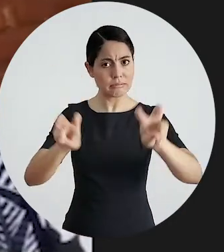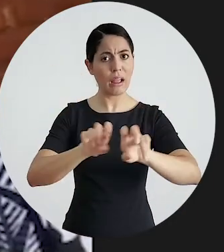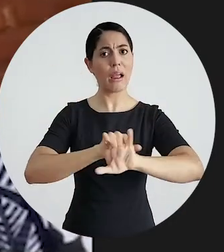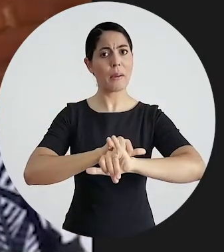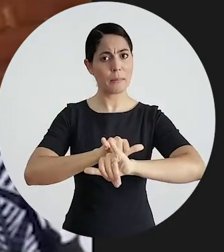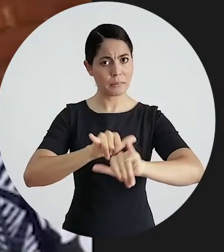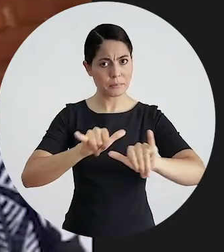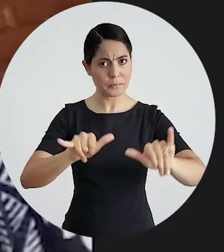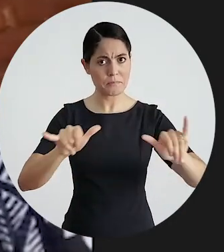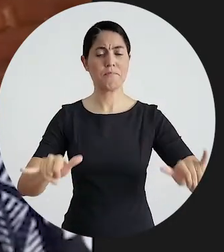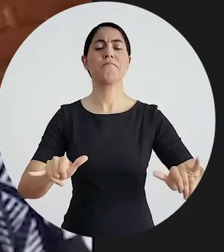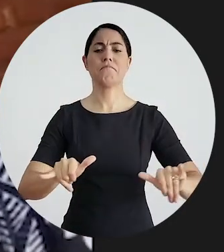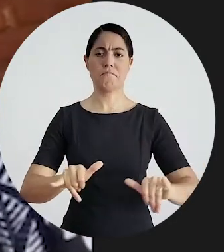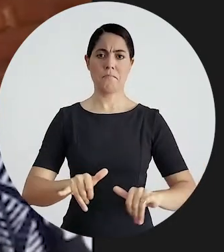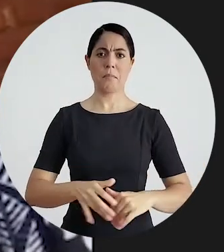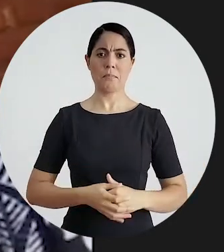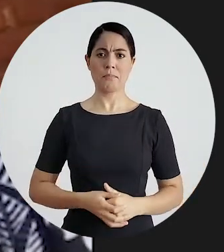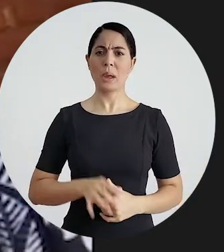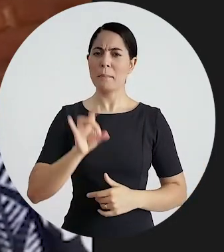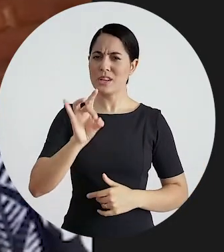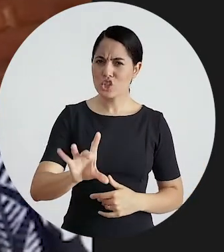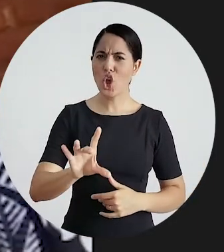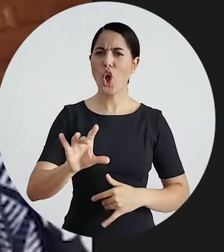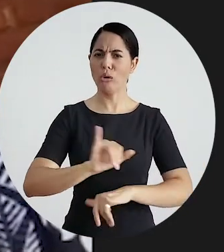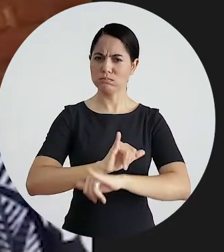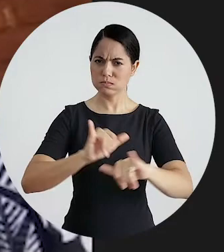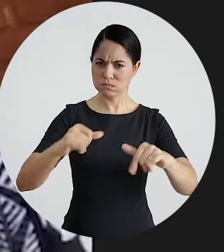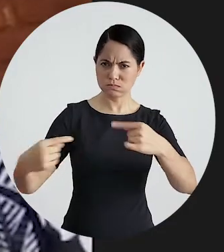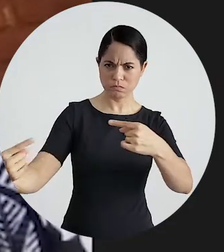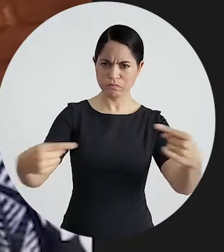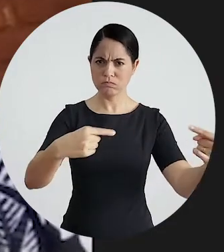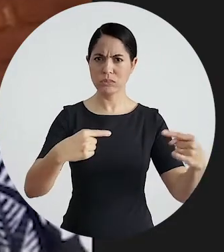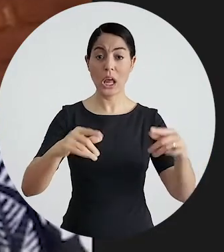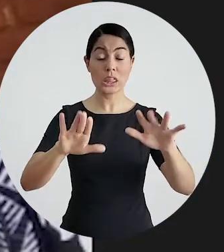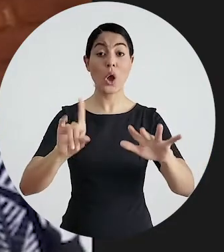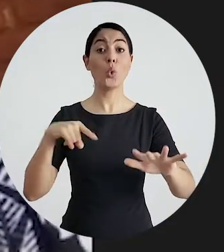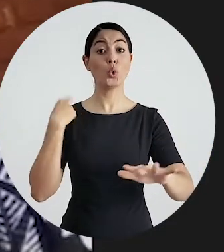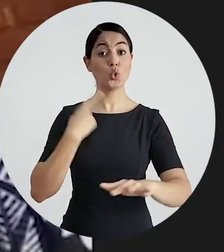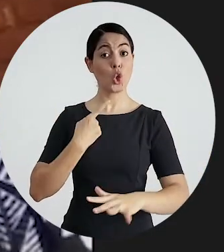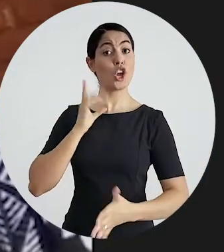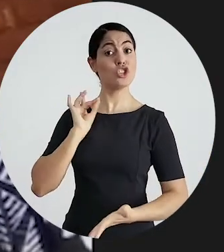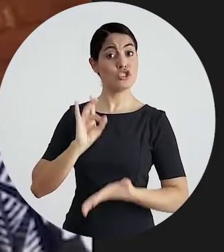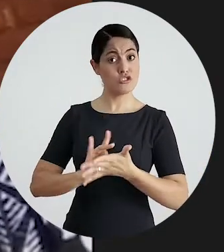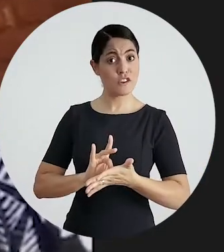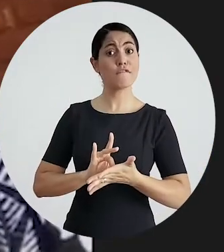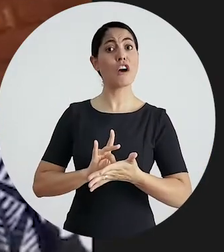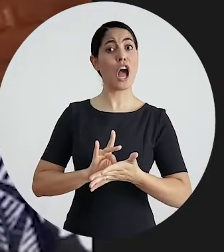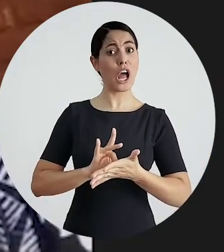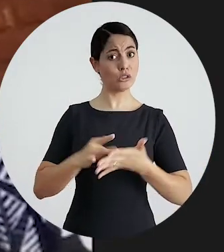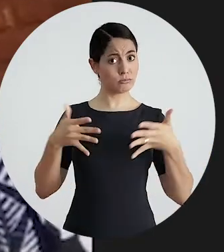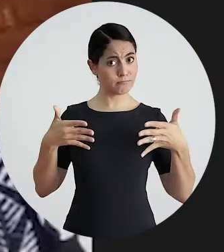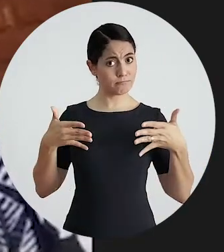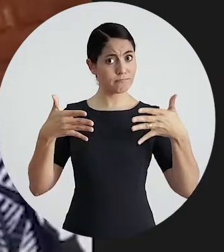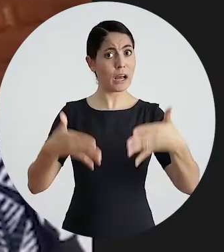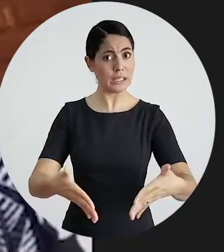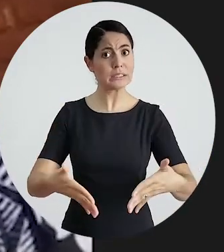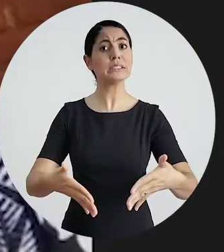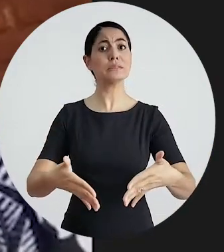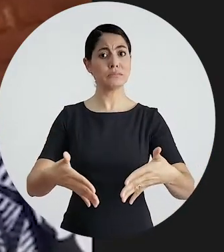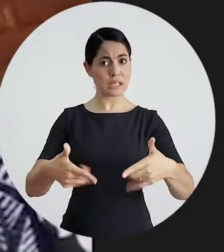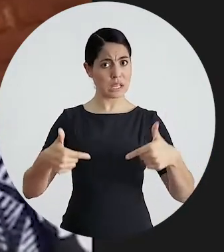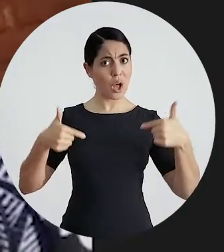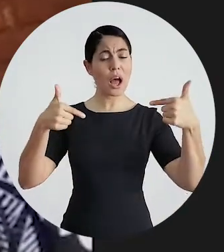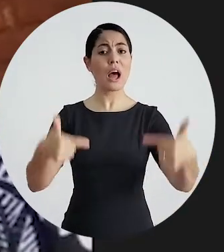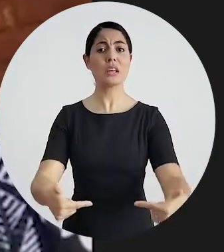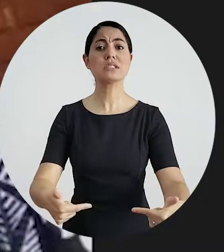recepcionado essa pauta, e nós temos não só discutido, mas implementado diversas